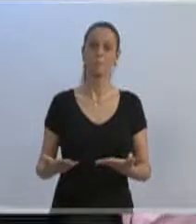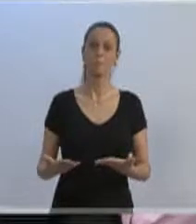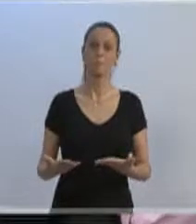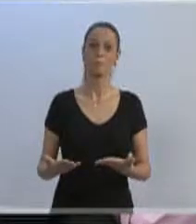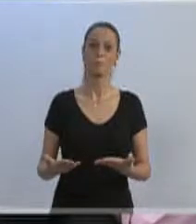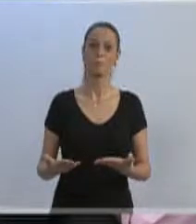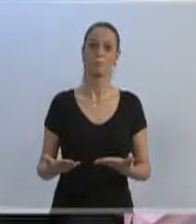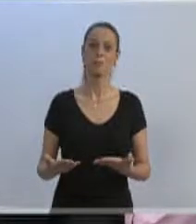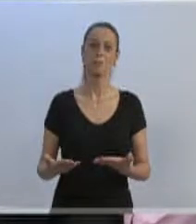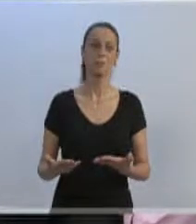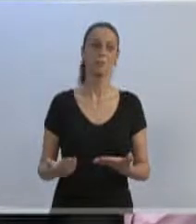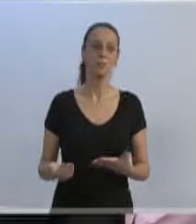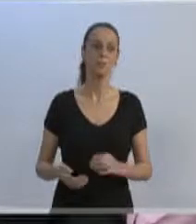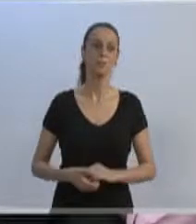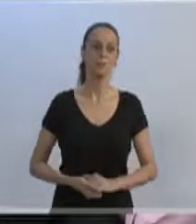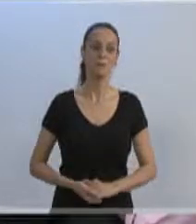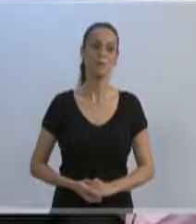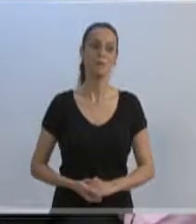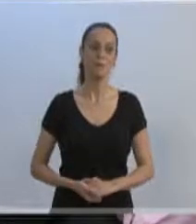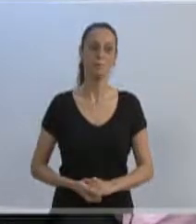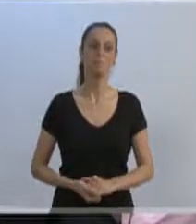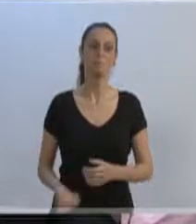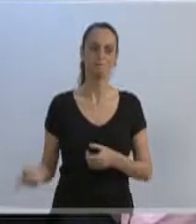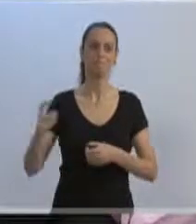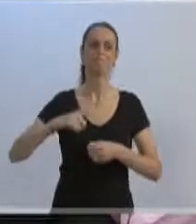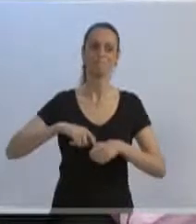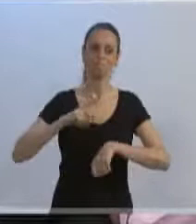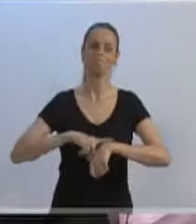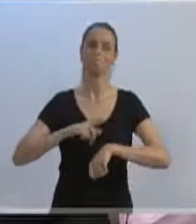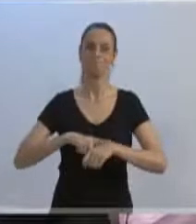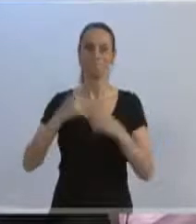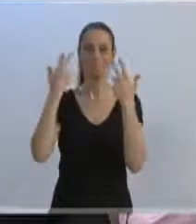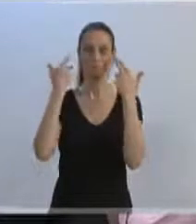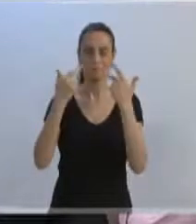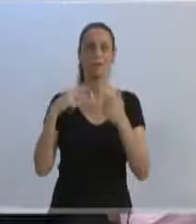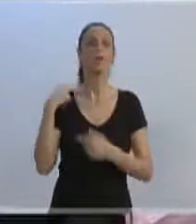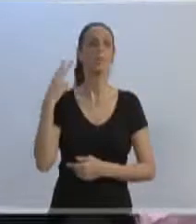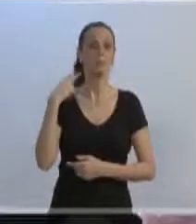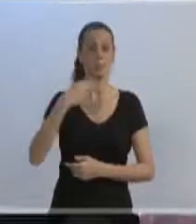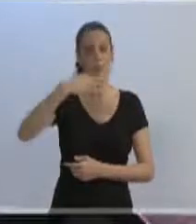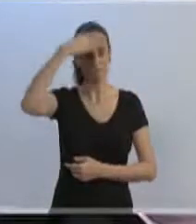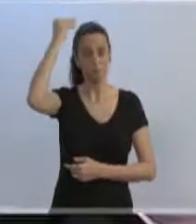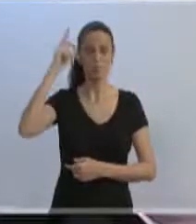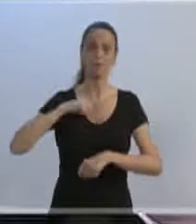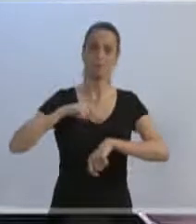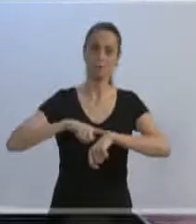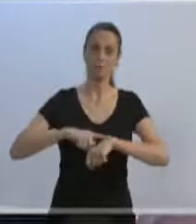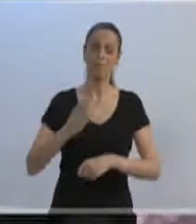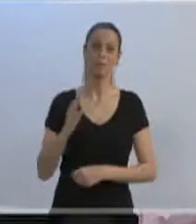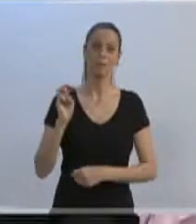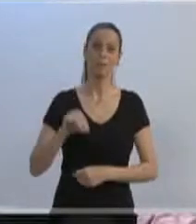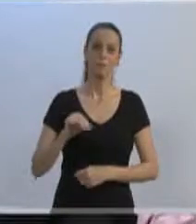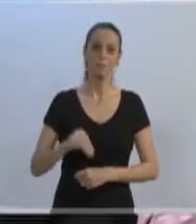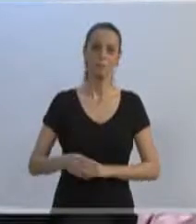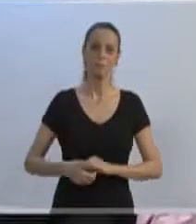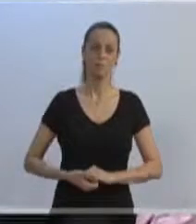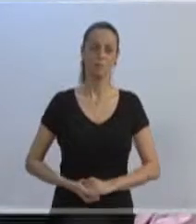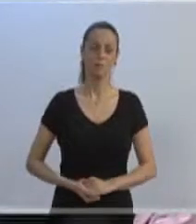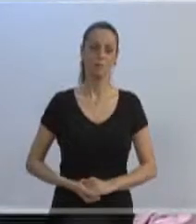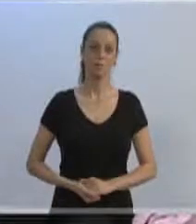retornar ao tempo normal vereador alexandre matias que dispõe o tempo de 4 minutos perfeito